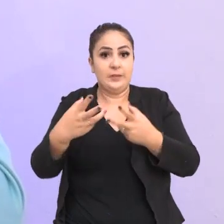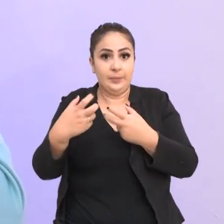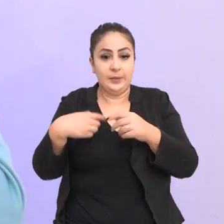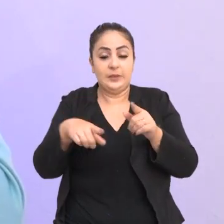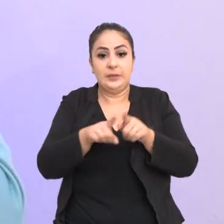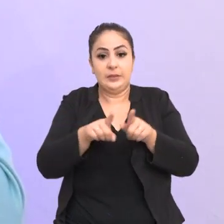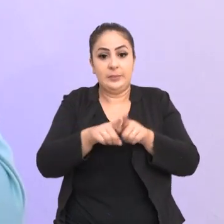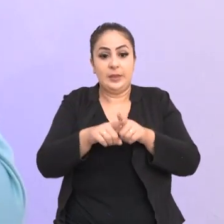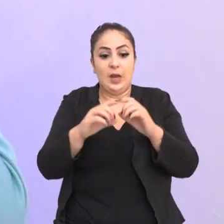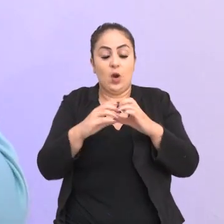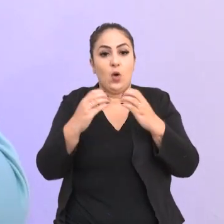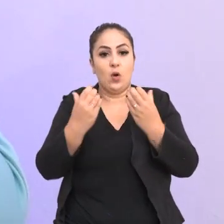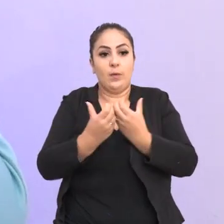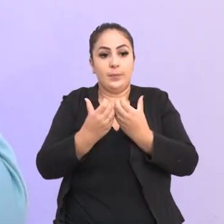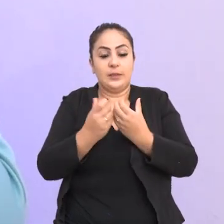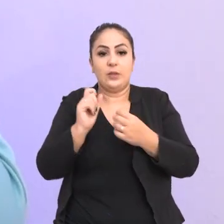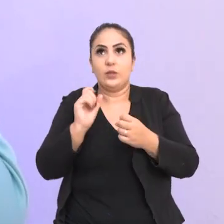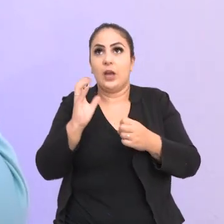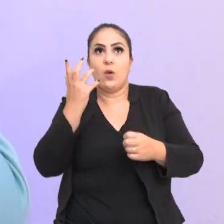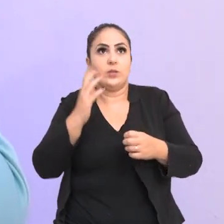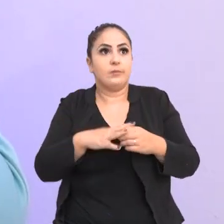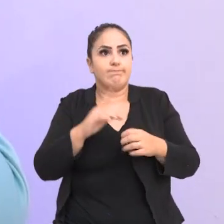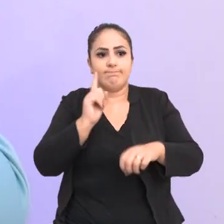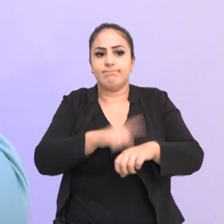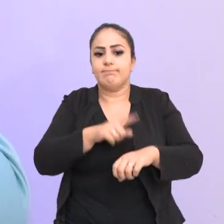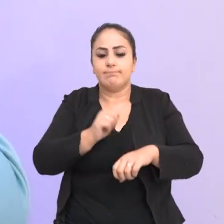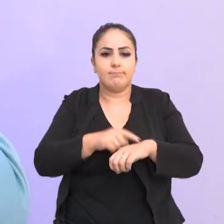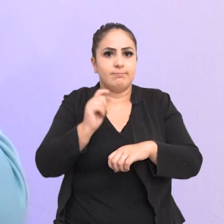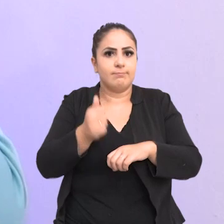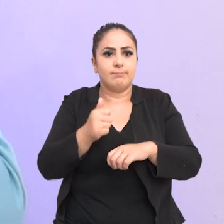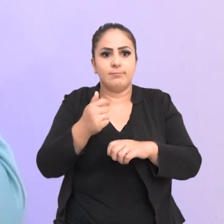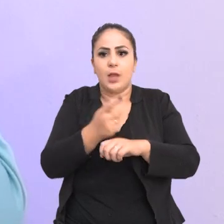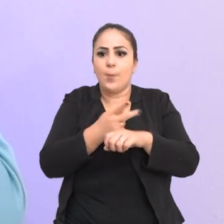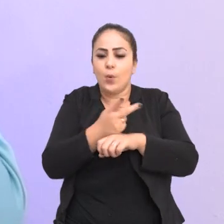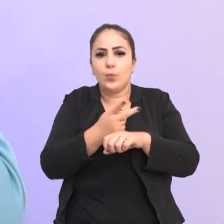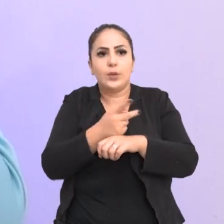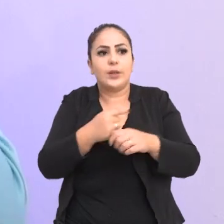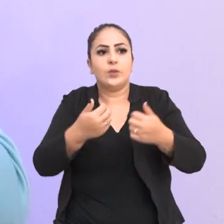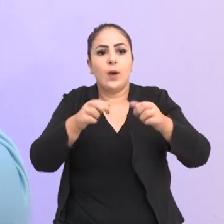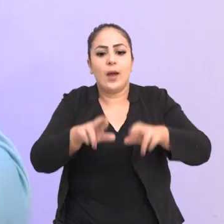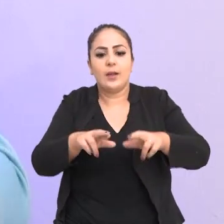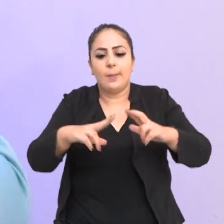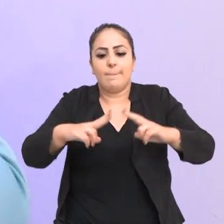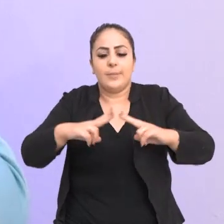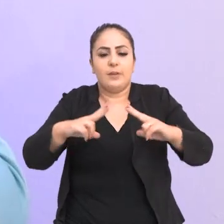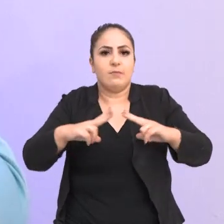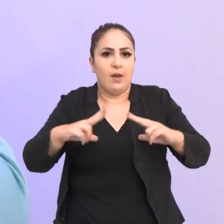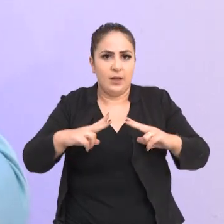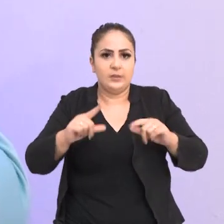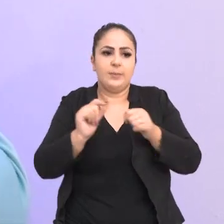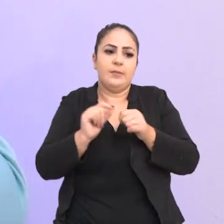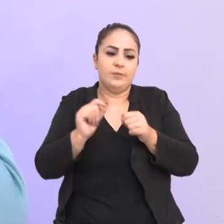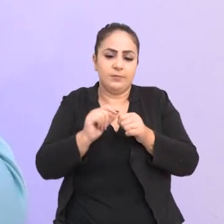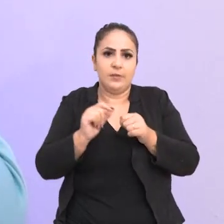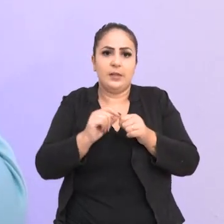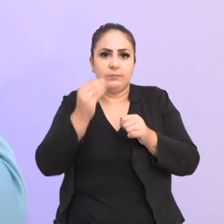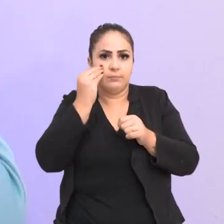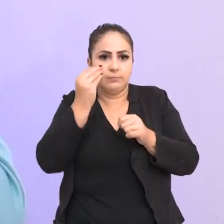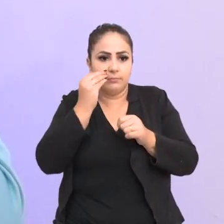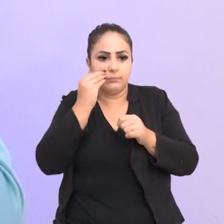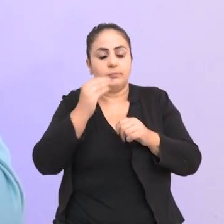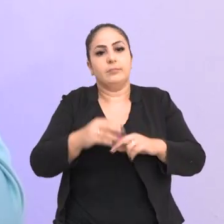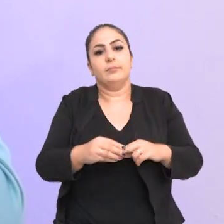percebi que a comunidade acaba imediatamente procurando o setor privado e faz os